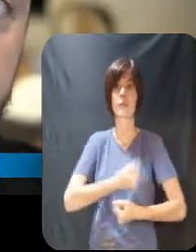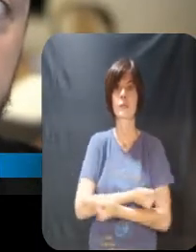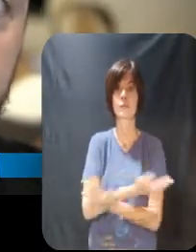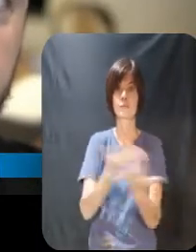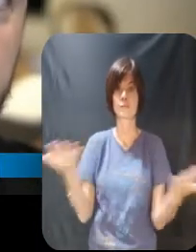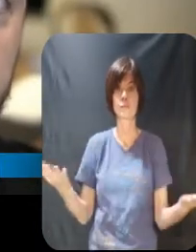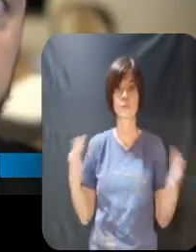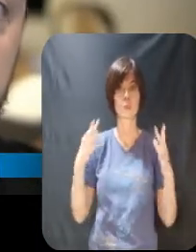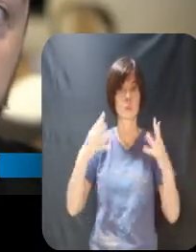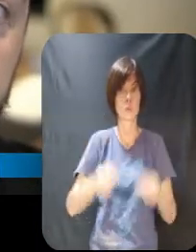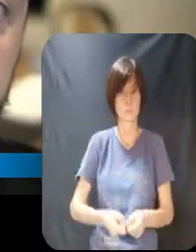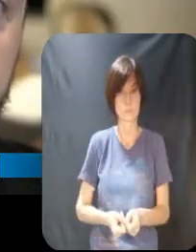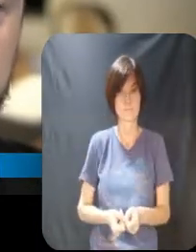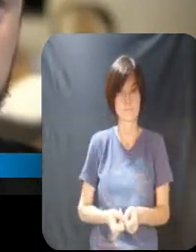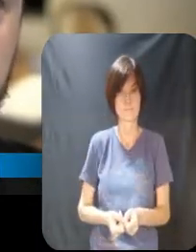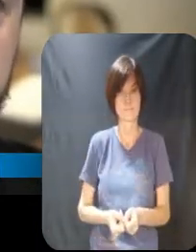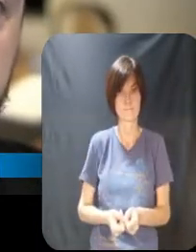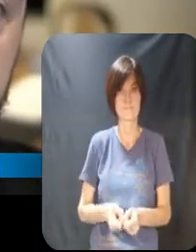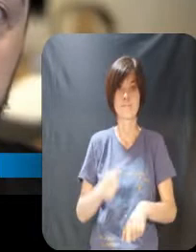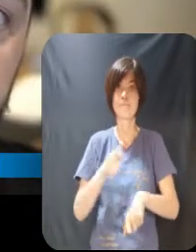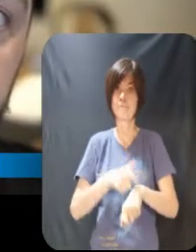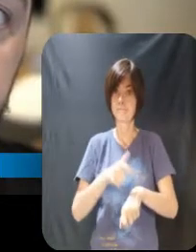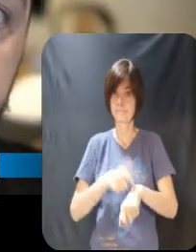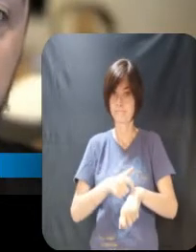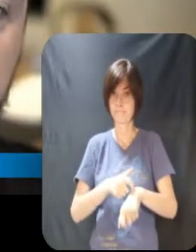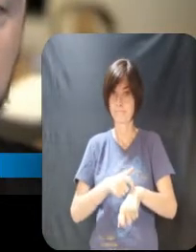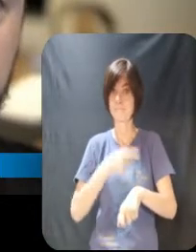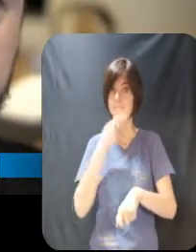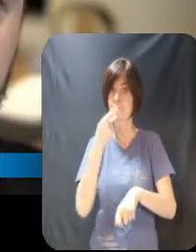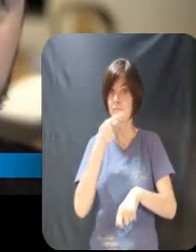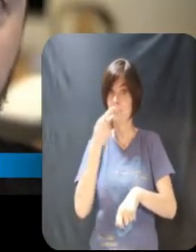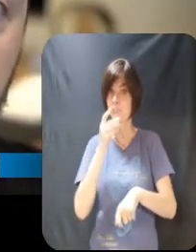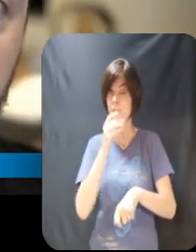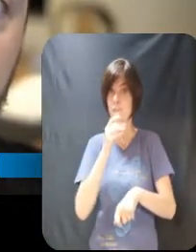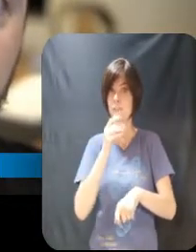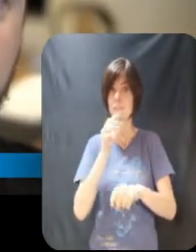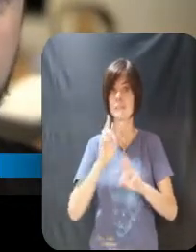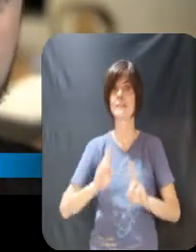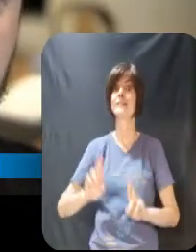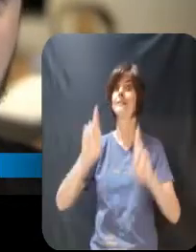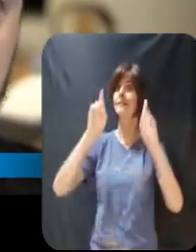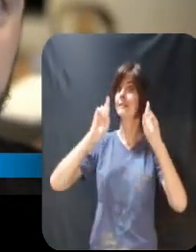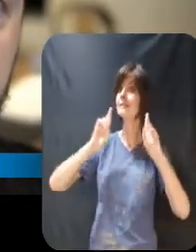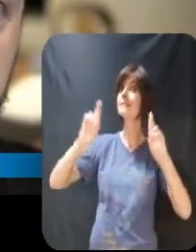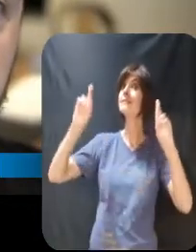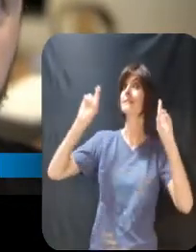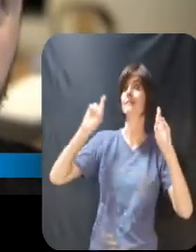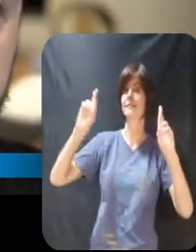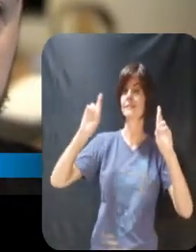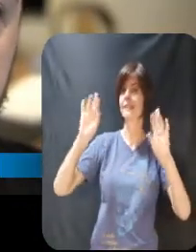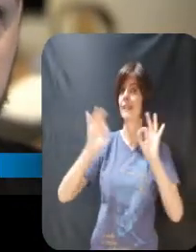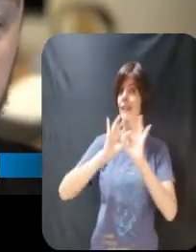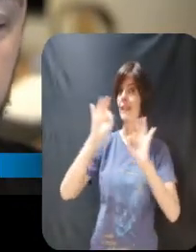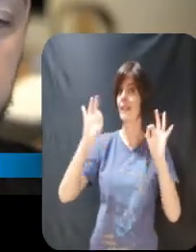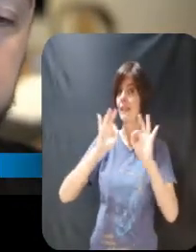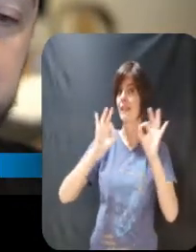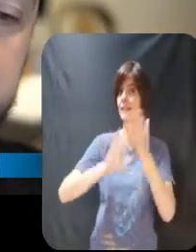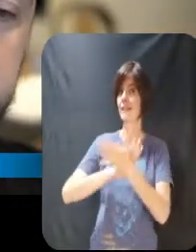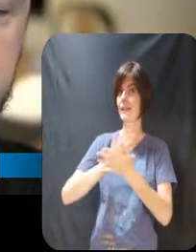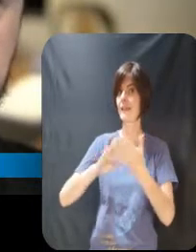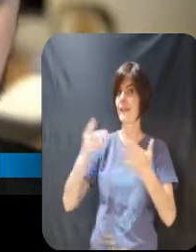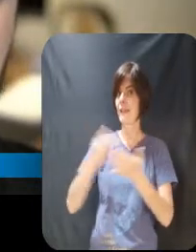otimista, no melhor dos cenários, para a gente ter uma vacina disponível. E a questão é que um ano é muito tempo, como a gente vai ver